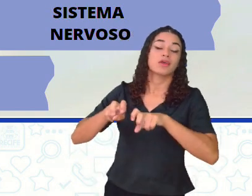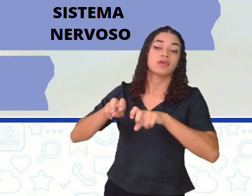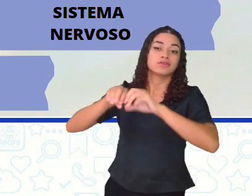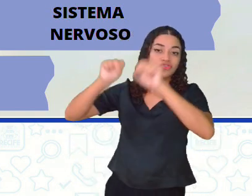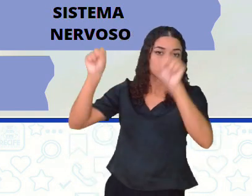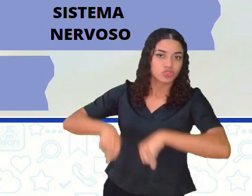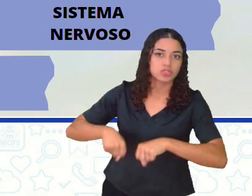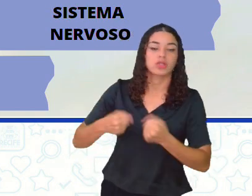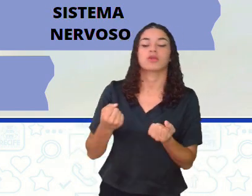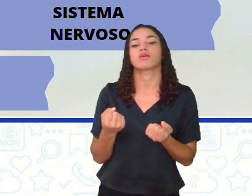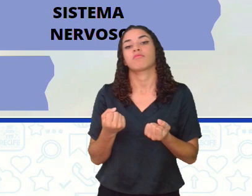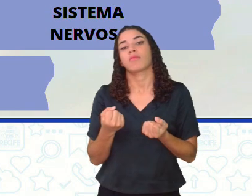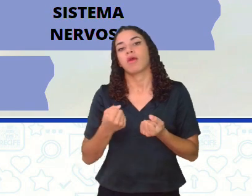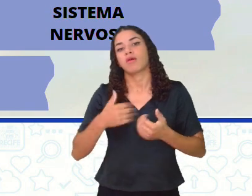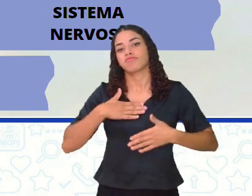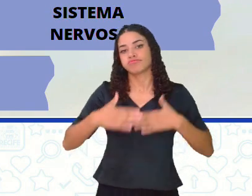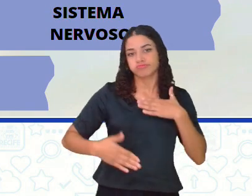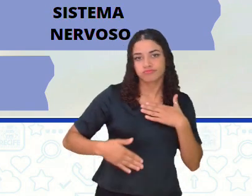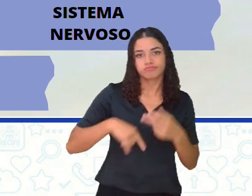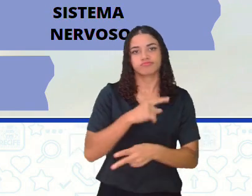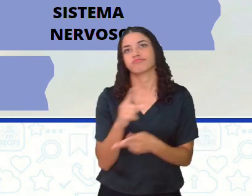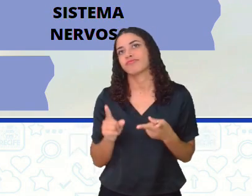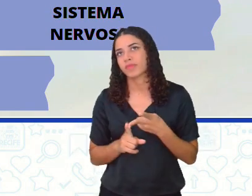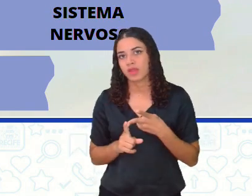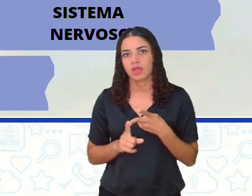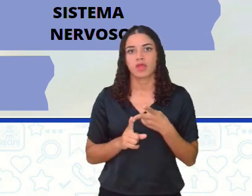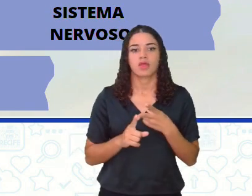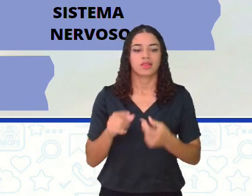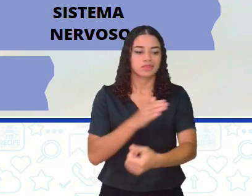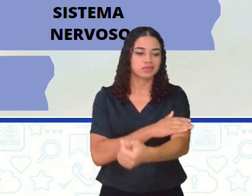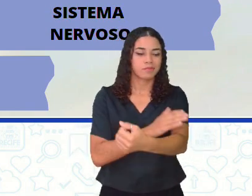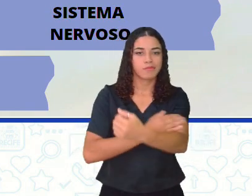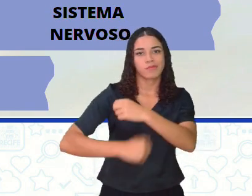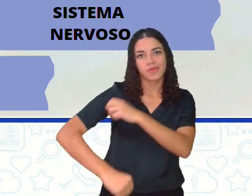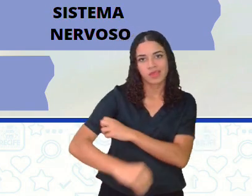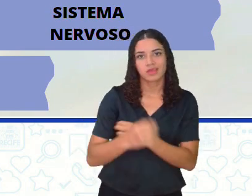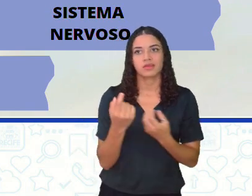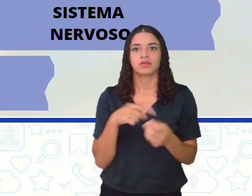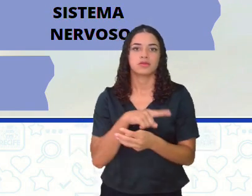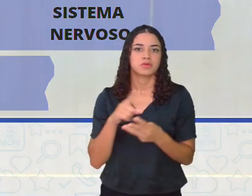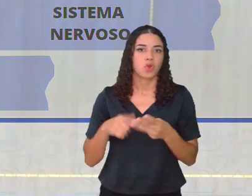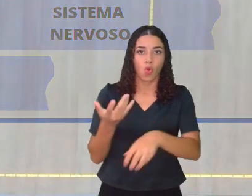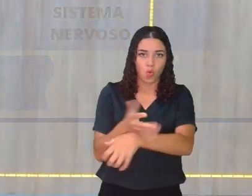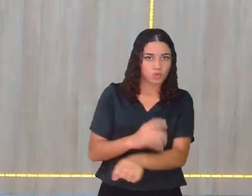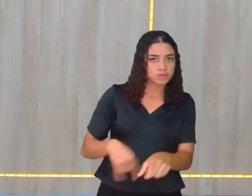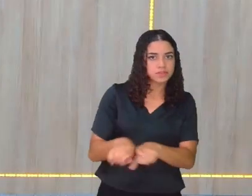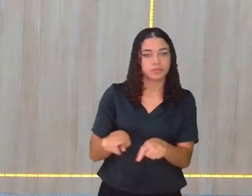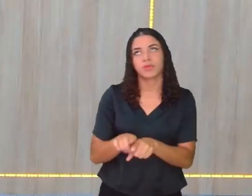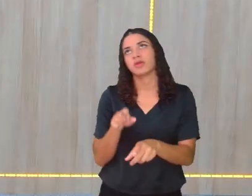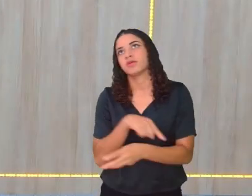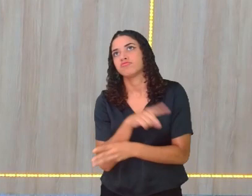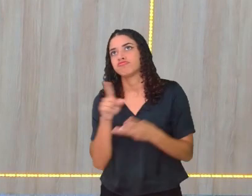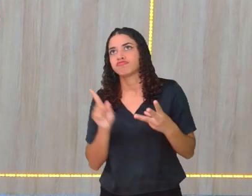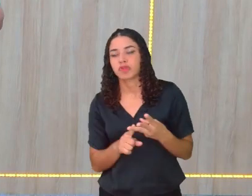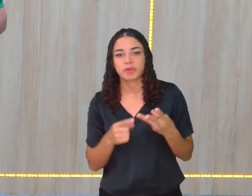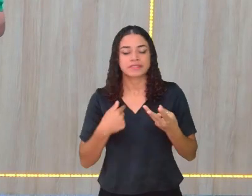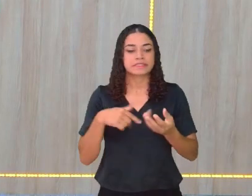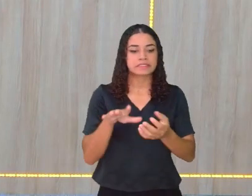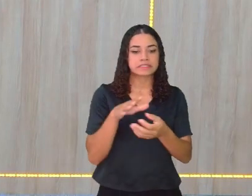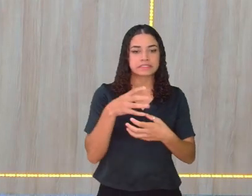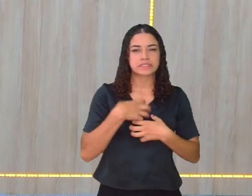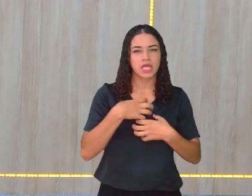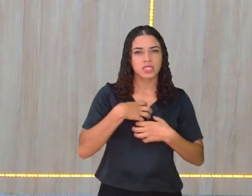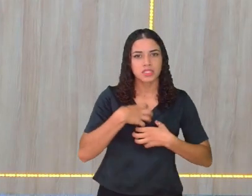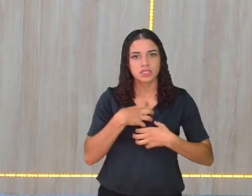aí de trabalhar músculos e ossos, já vimos o sistema sensorial, onde trabalhamos os órgãos dos sentidos, né?